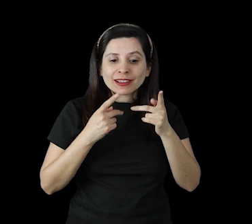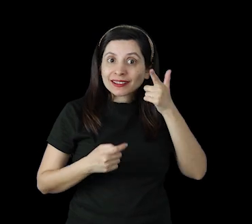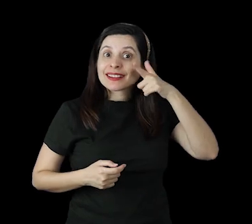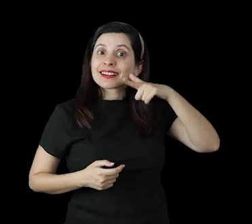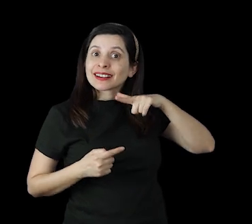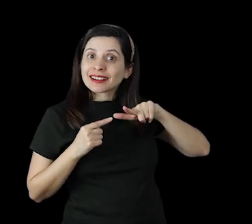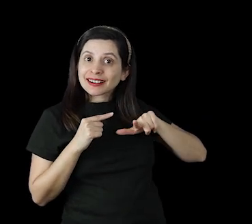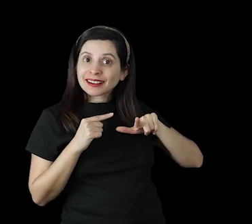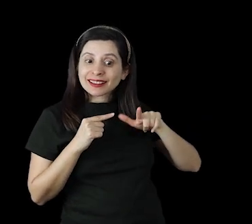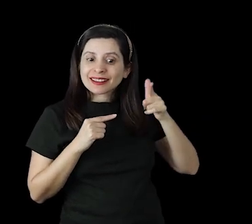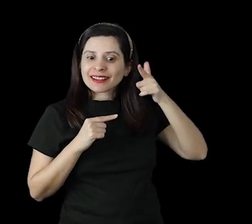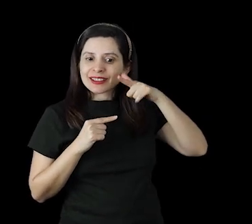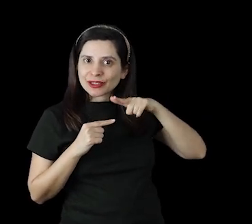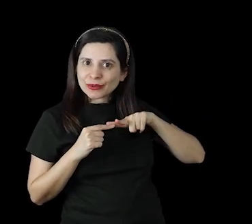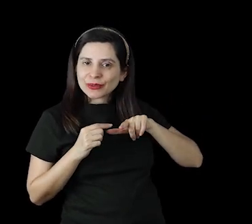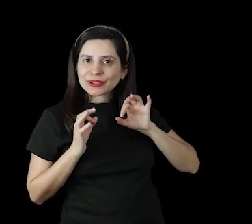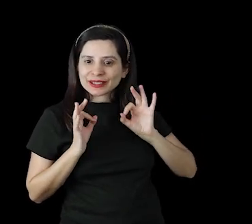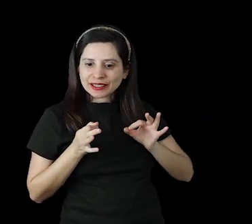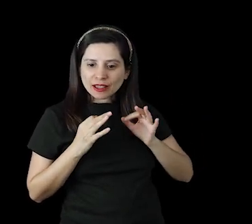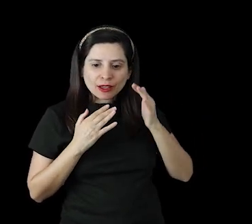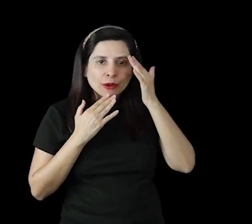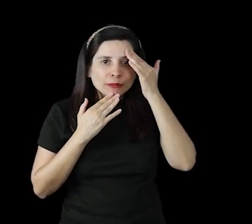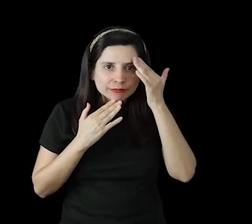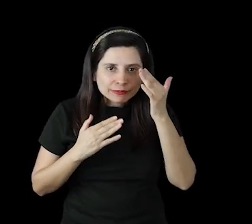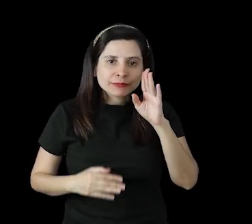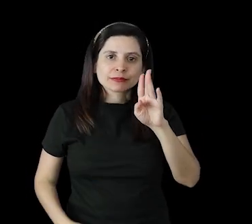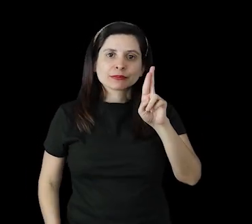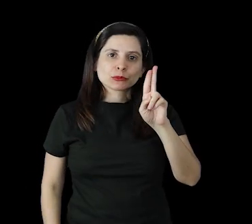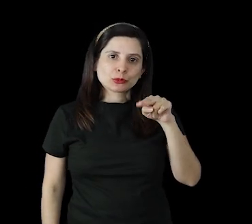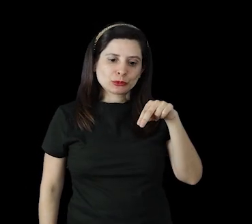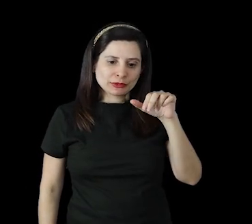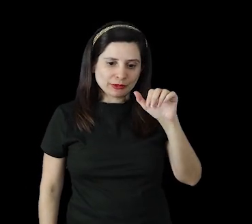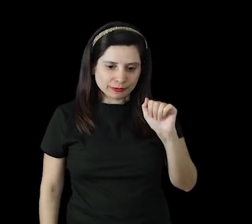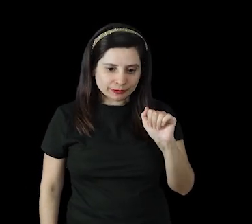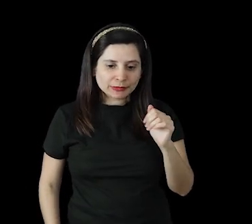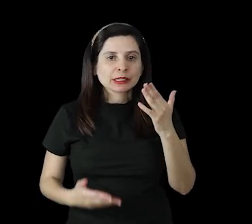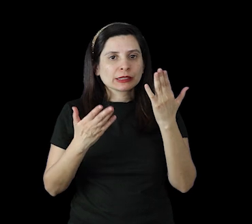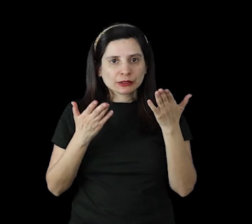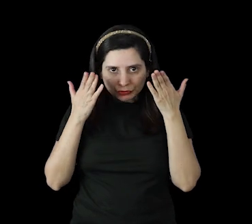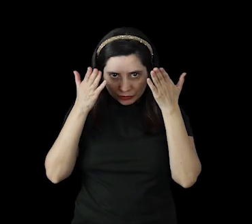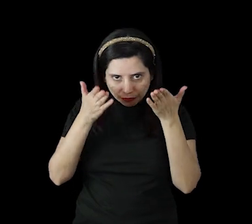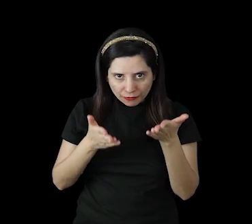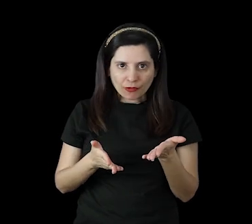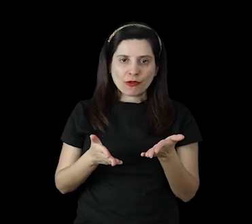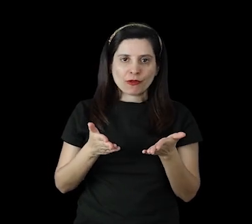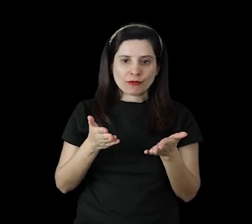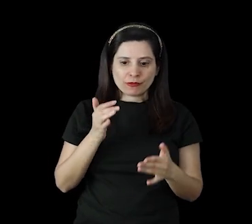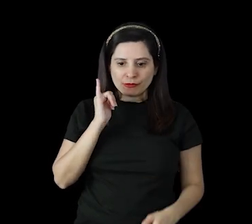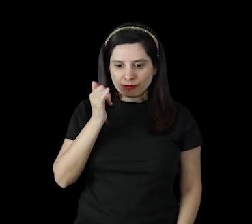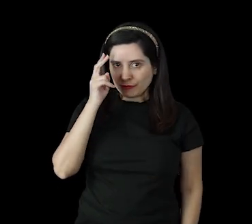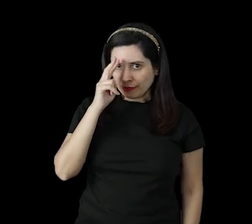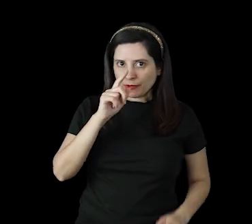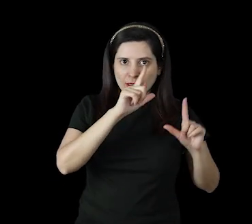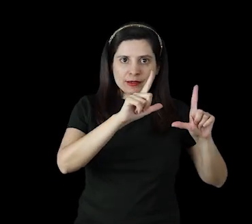ganhador, né? Obrigada, Bruna. Isso também é foco narrativo. Todas as